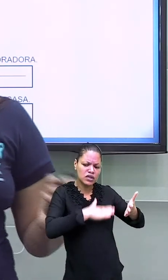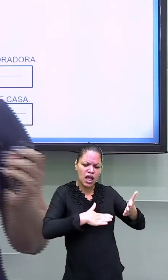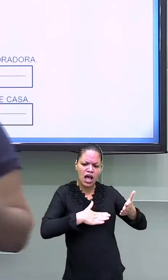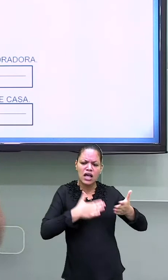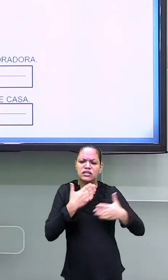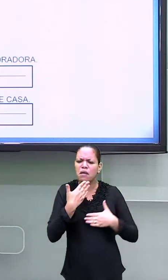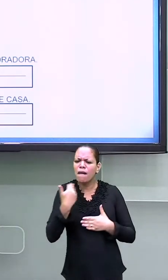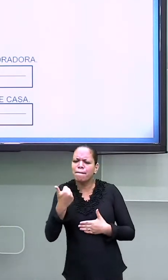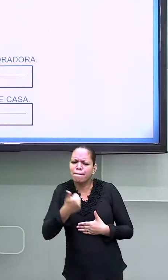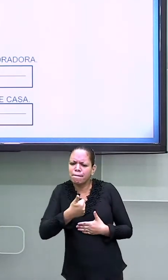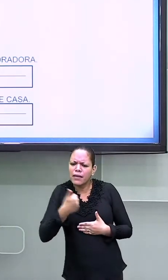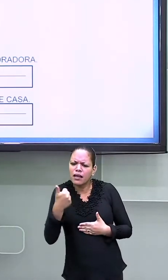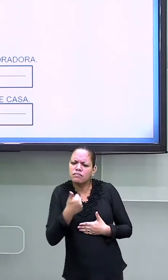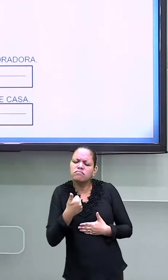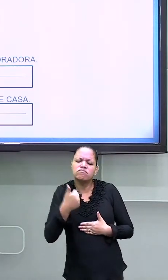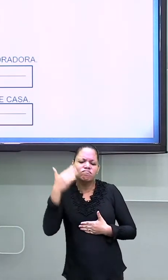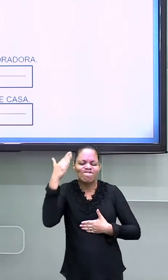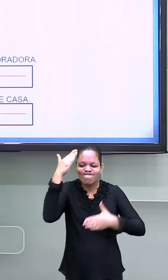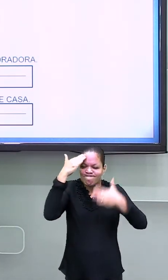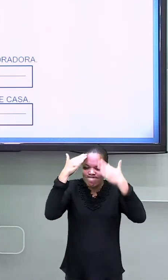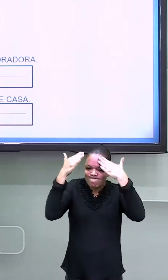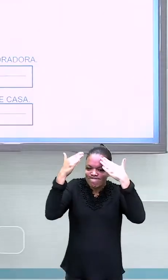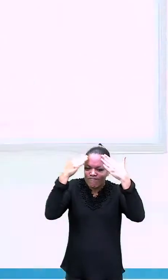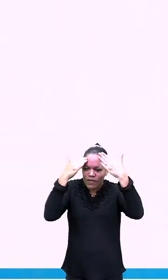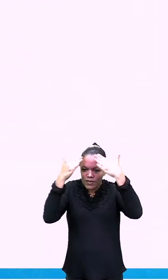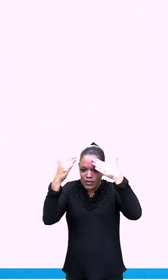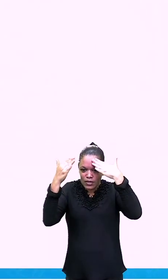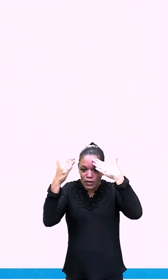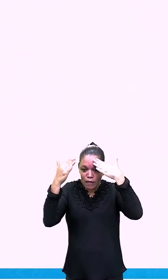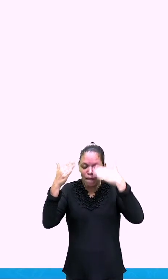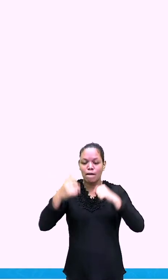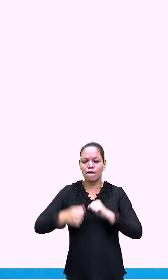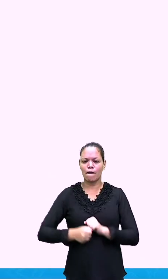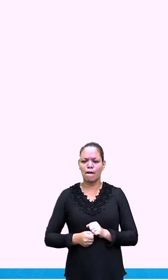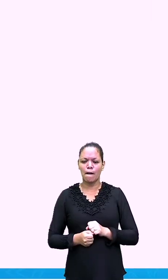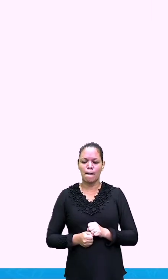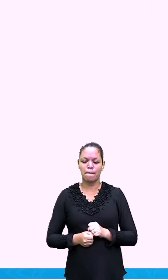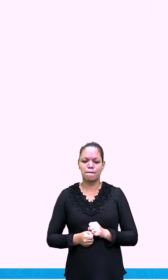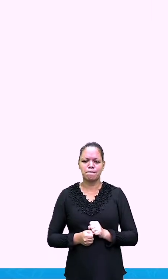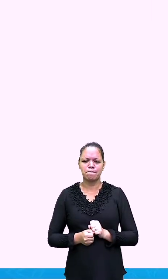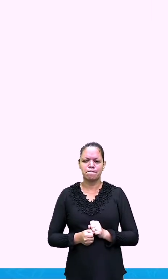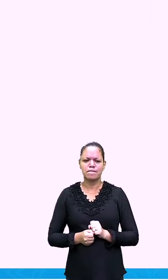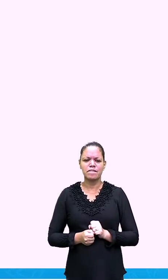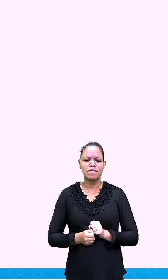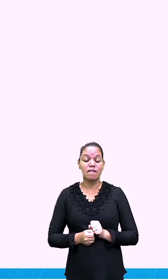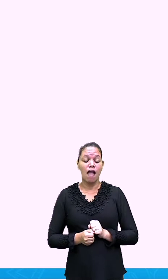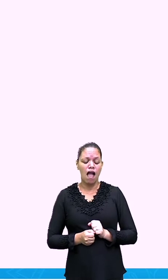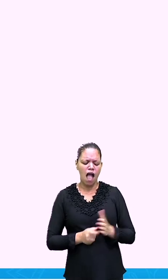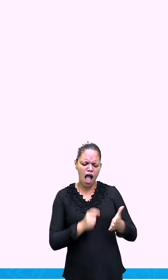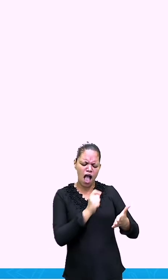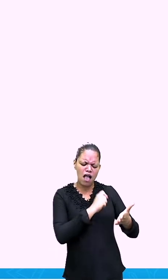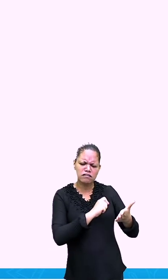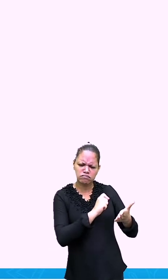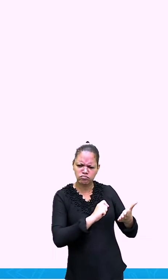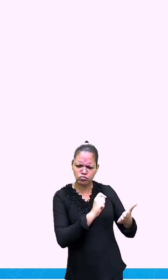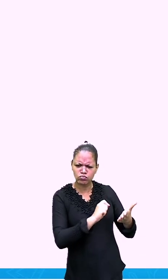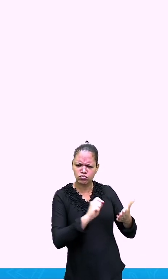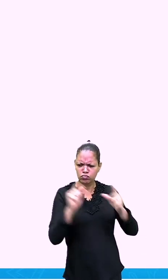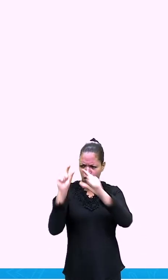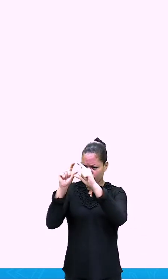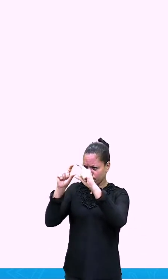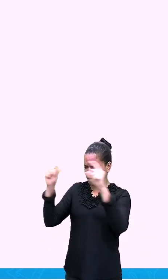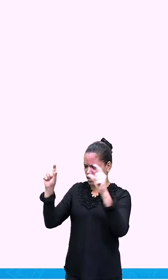comum e o que é um substantivo próprio. Reescreva as frases abaixo, substituindo substantivos